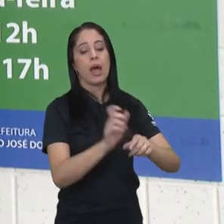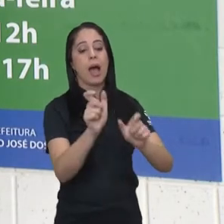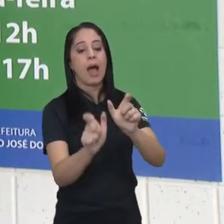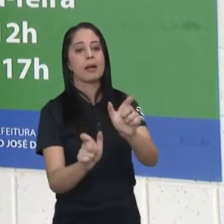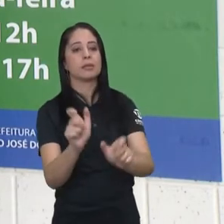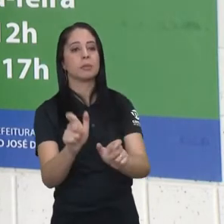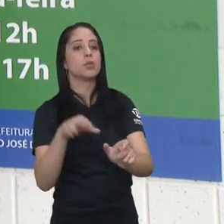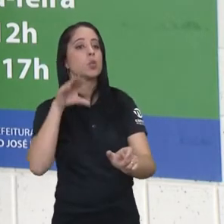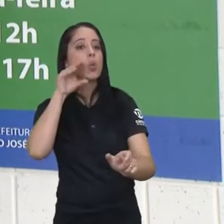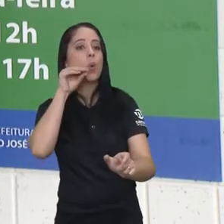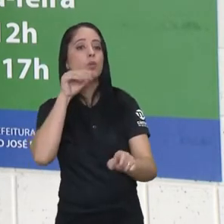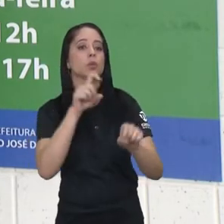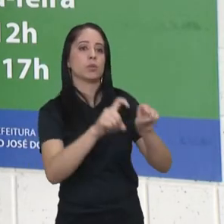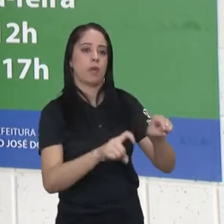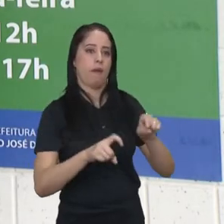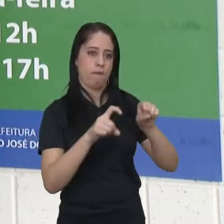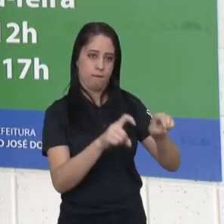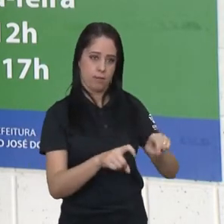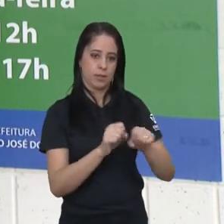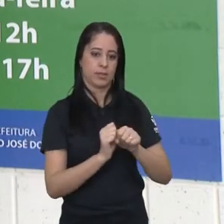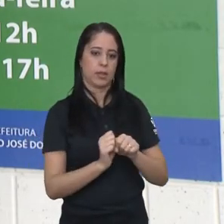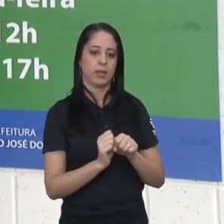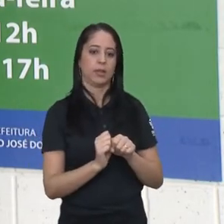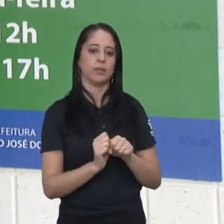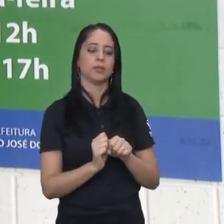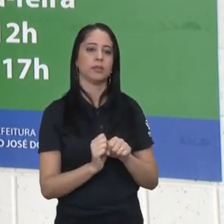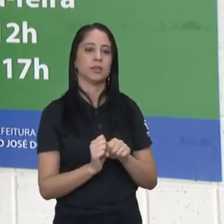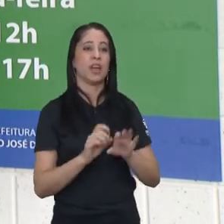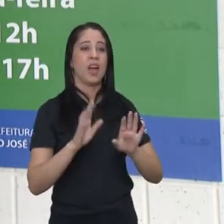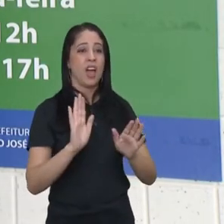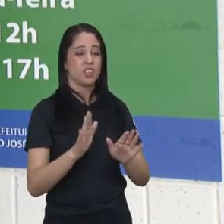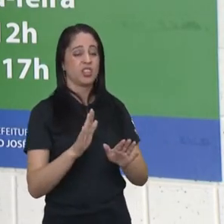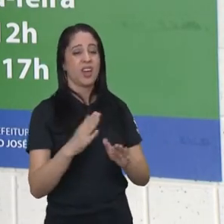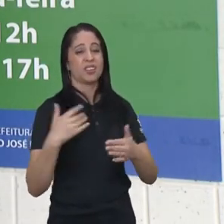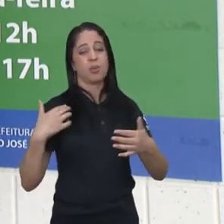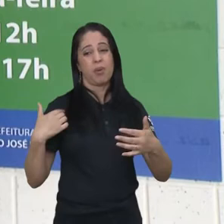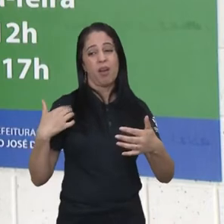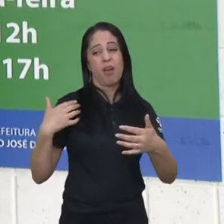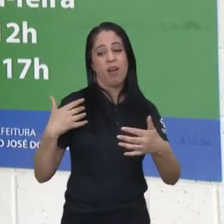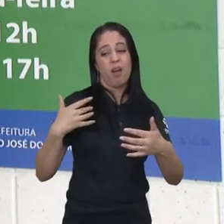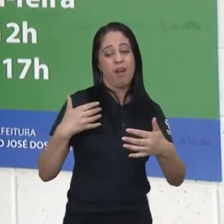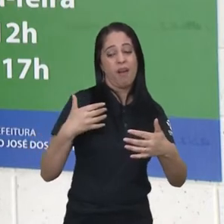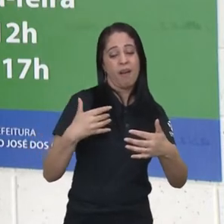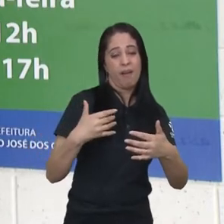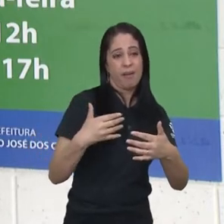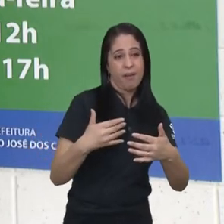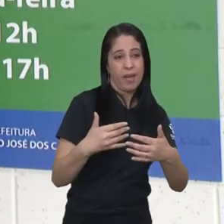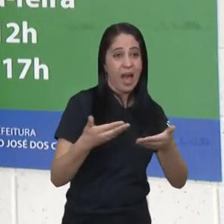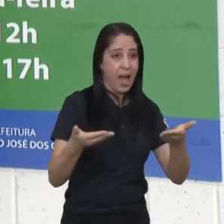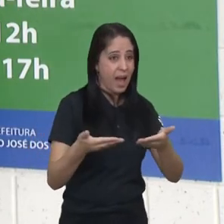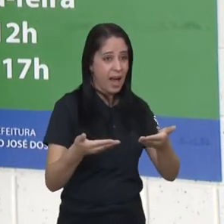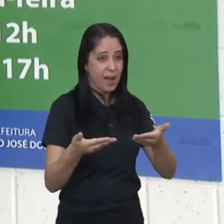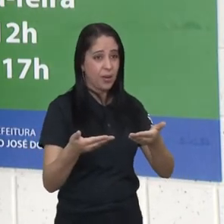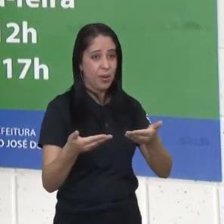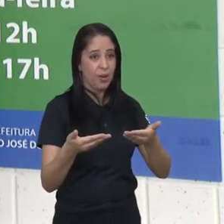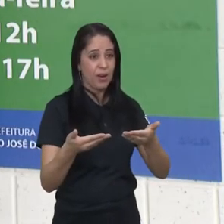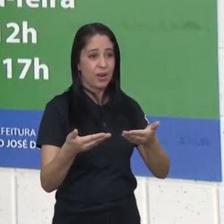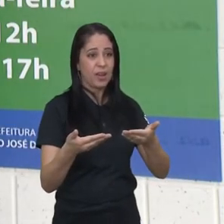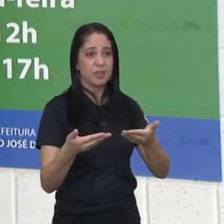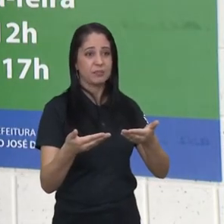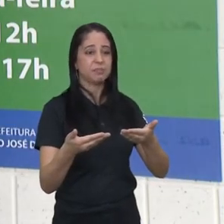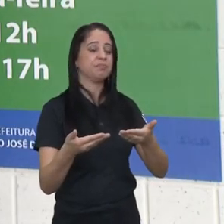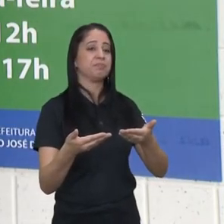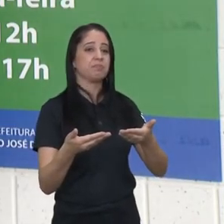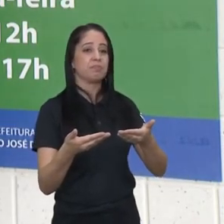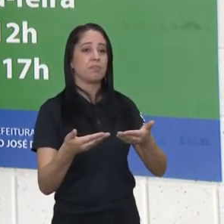a importância nisso consiste de depois de muitas décadas o produtor não precisar se